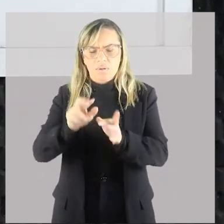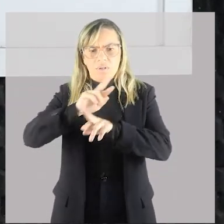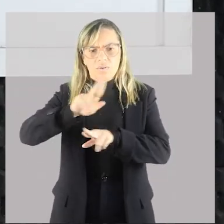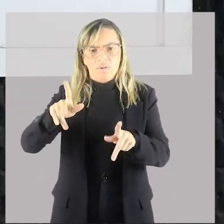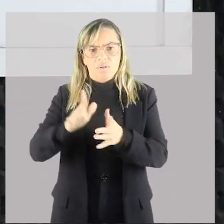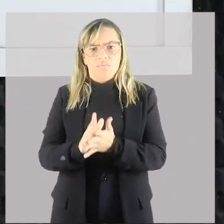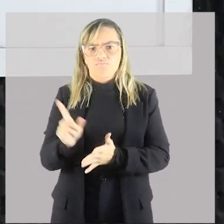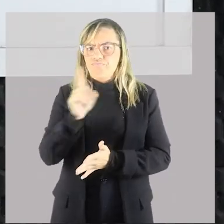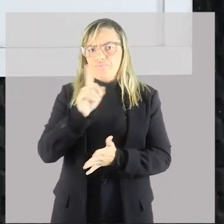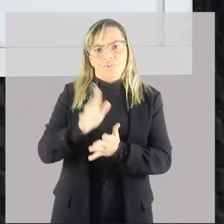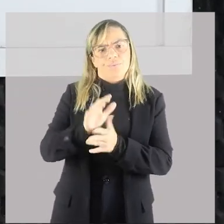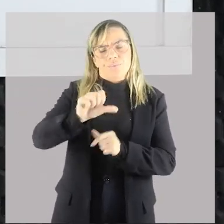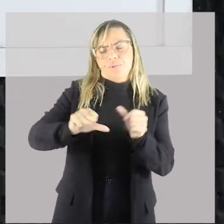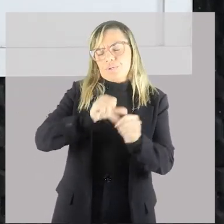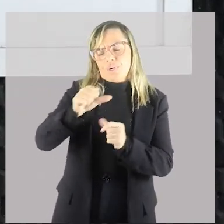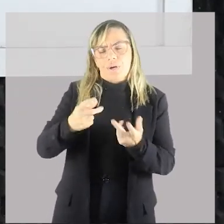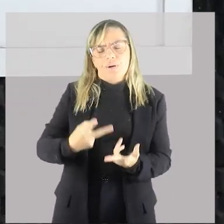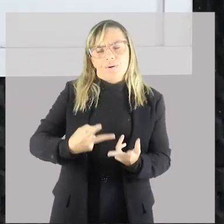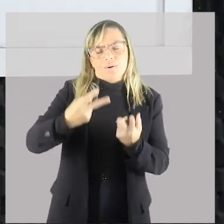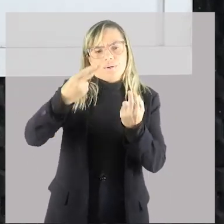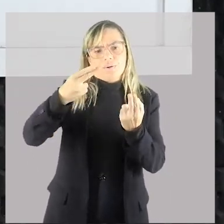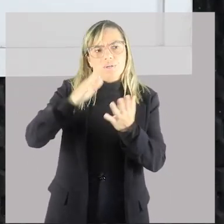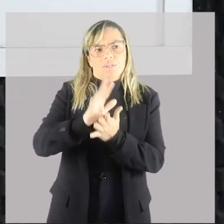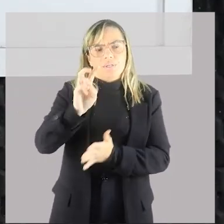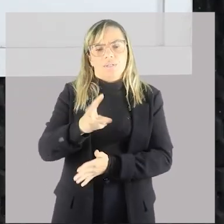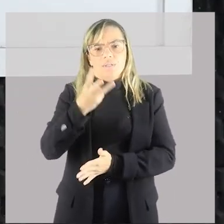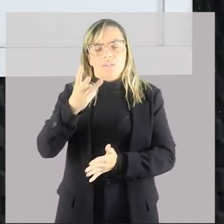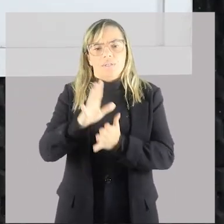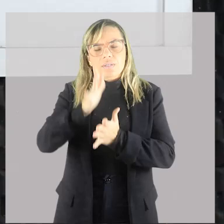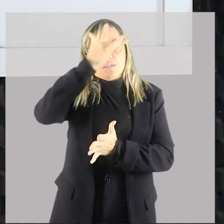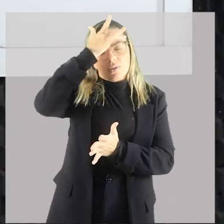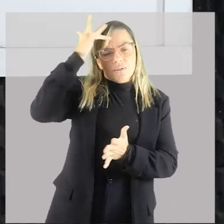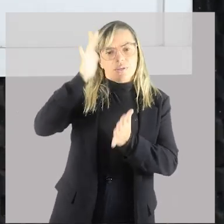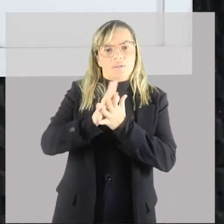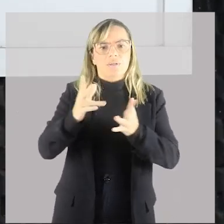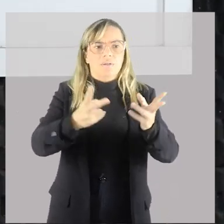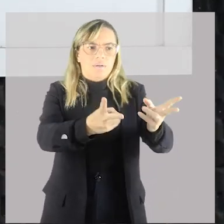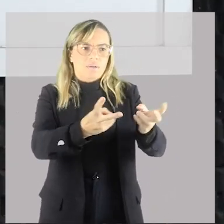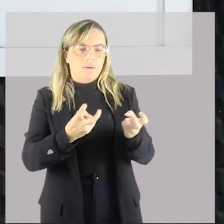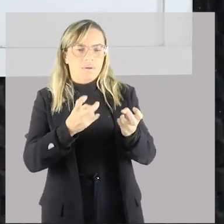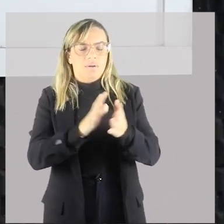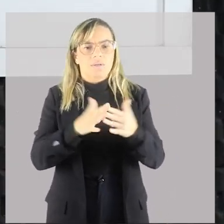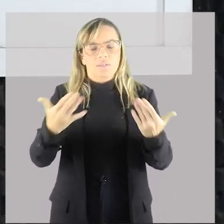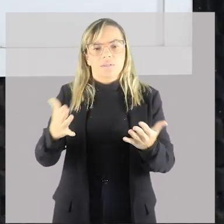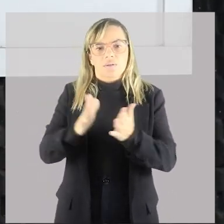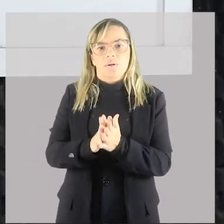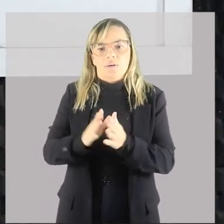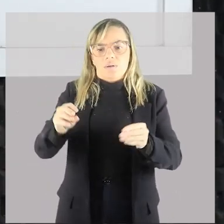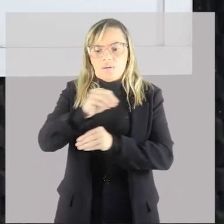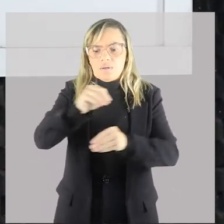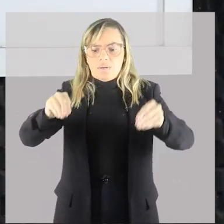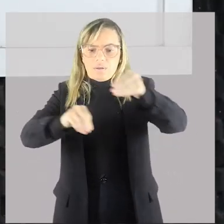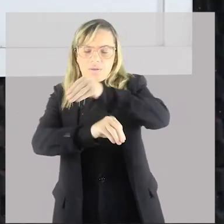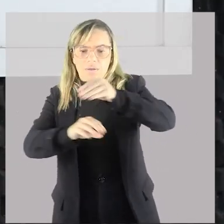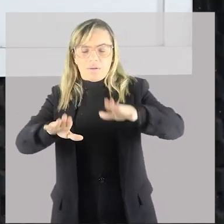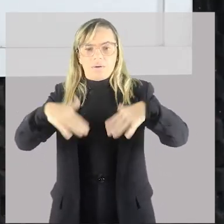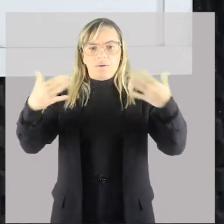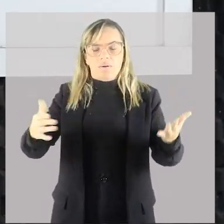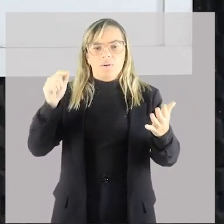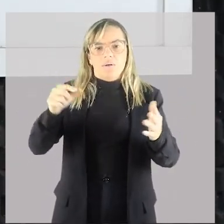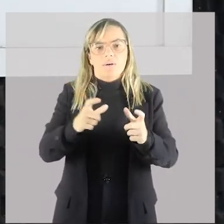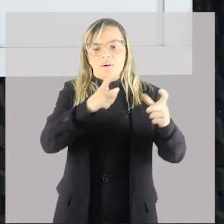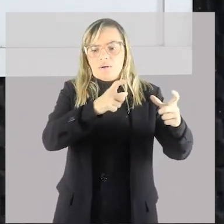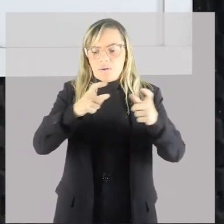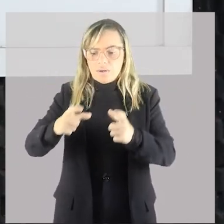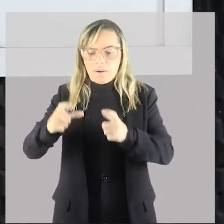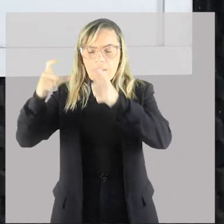desse? Não, é o mesmo grupo das 3 pessoas. Então perceba que a posição em que os elementos eles se